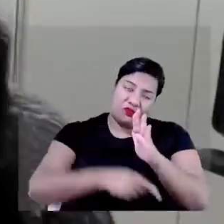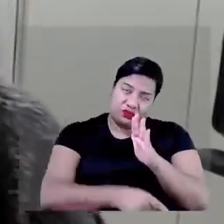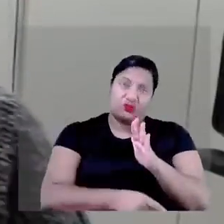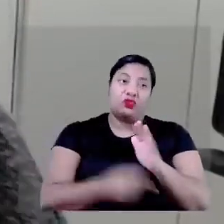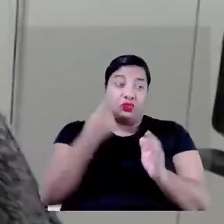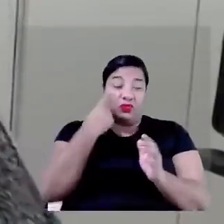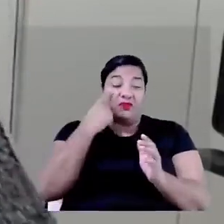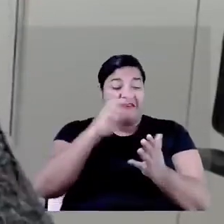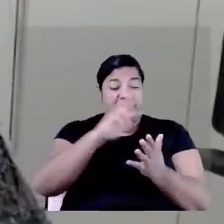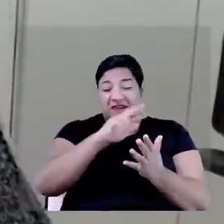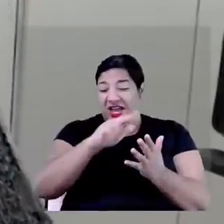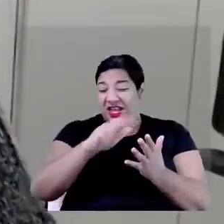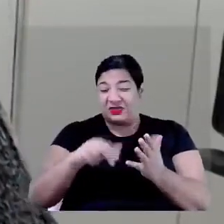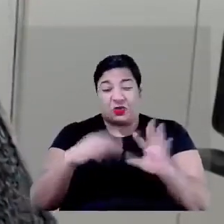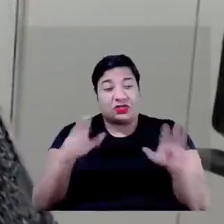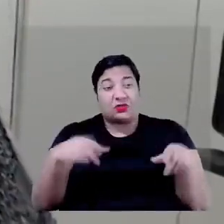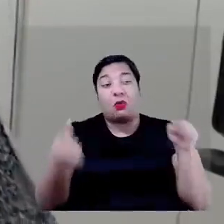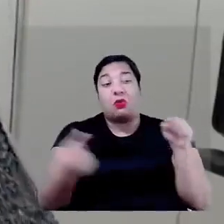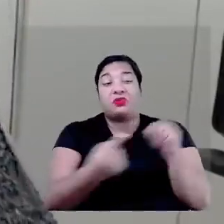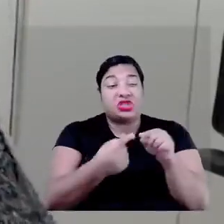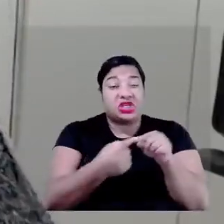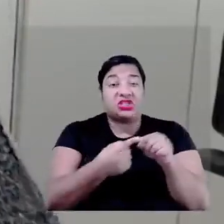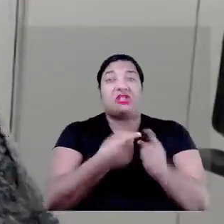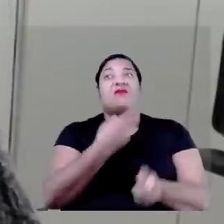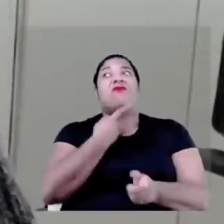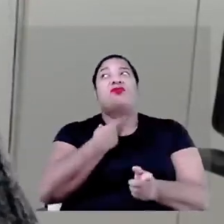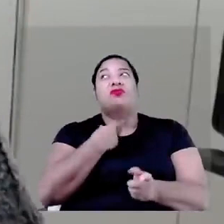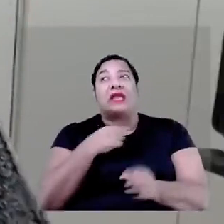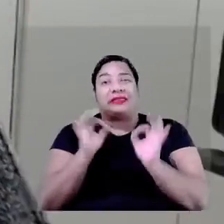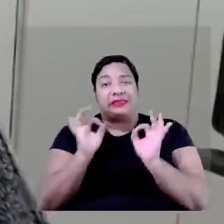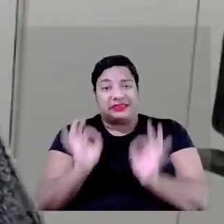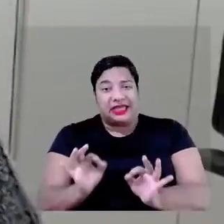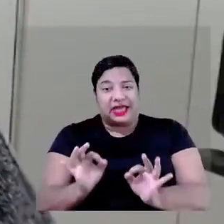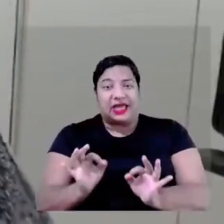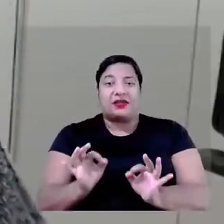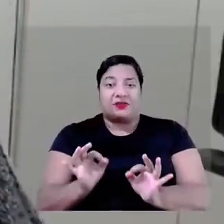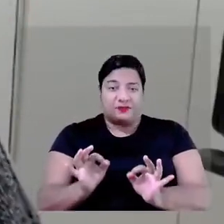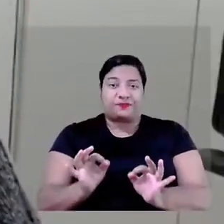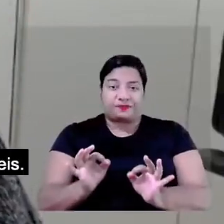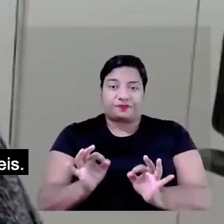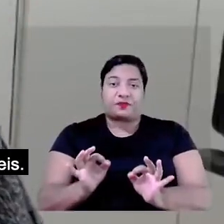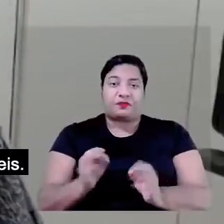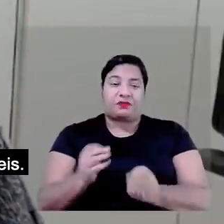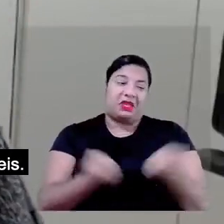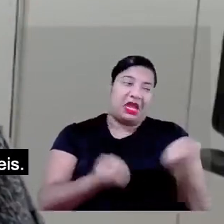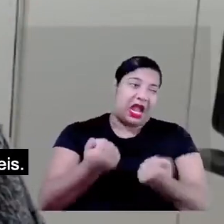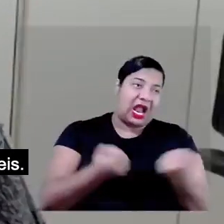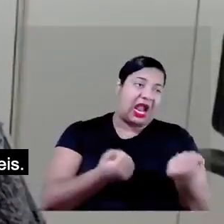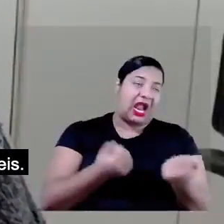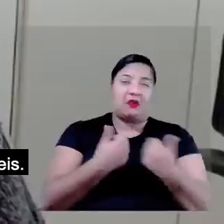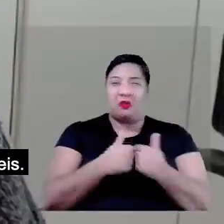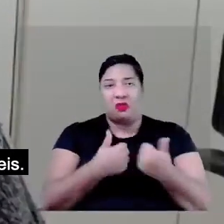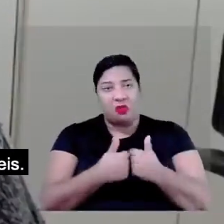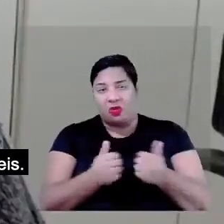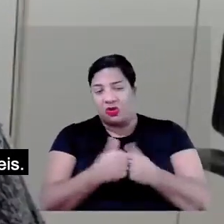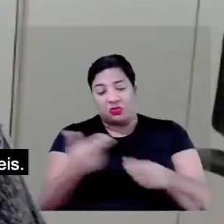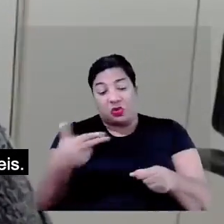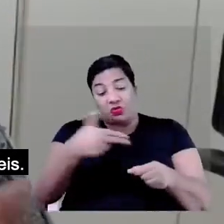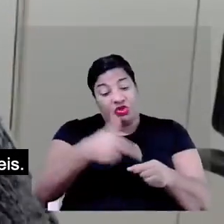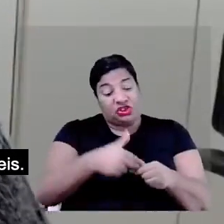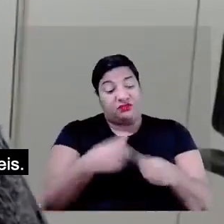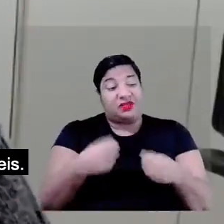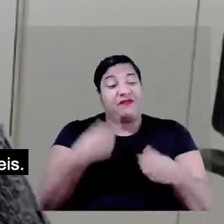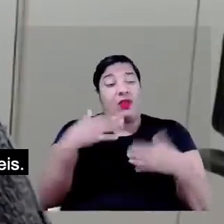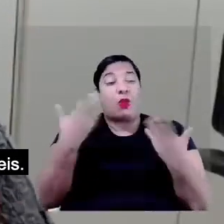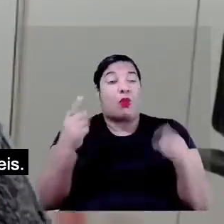os fins pretendidos, aquilo que se deseja obter a partir do uso do veículo e daquele determinado combustível,